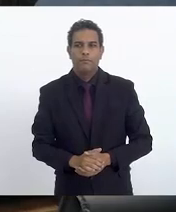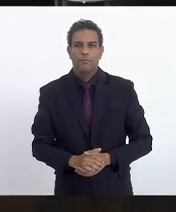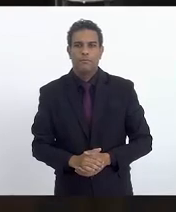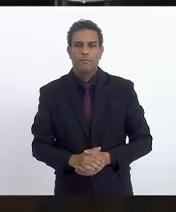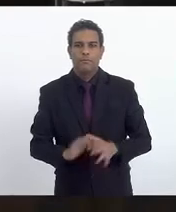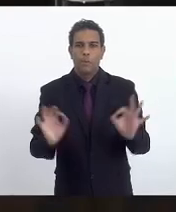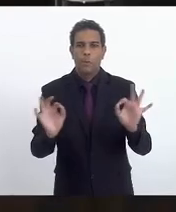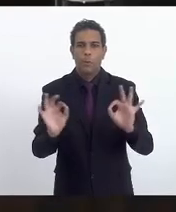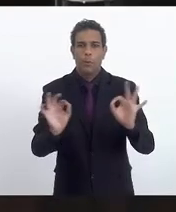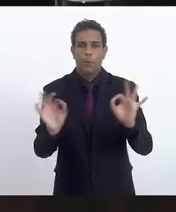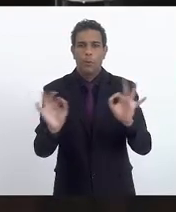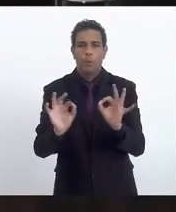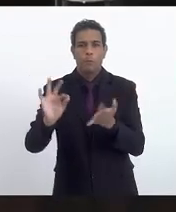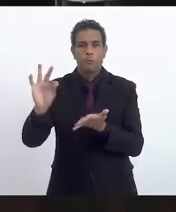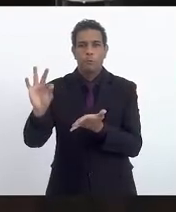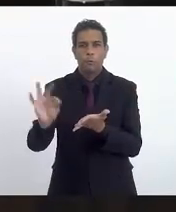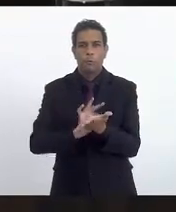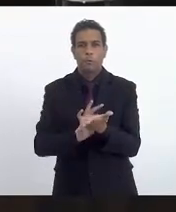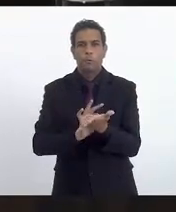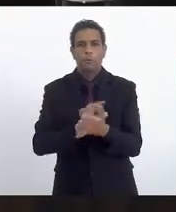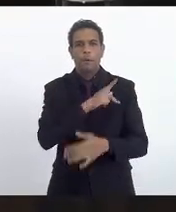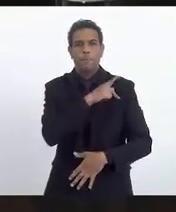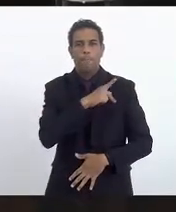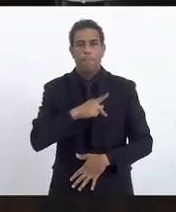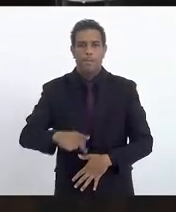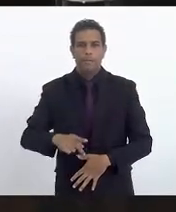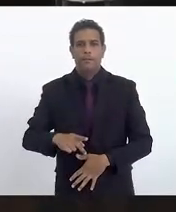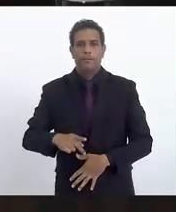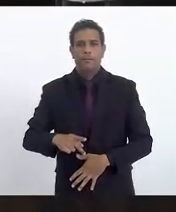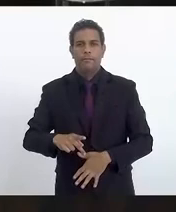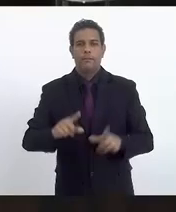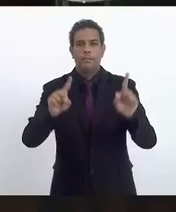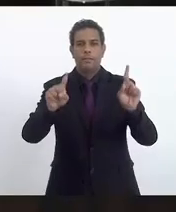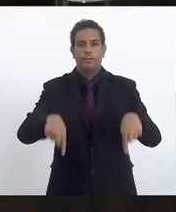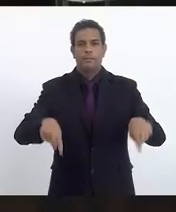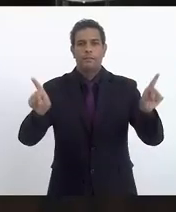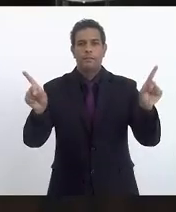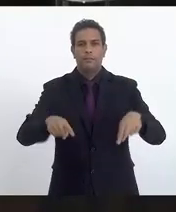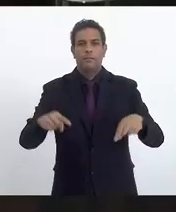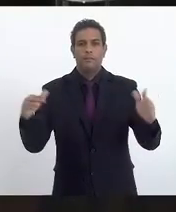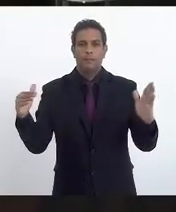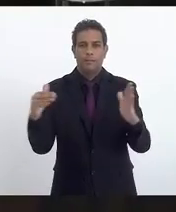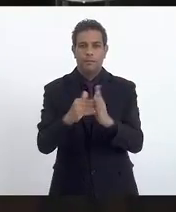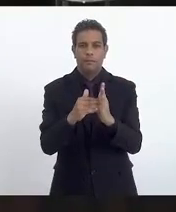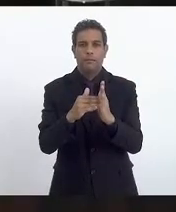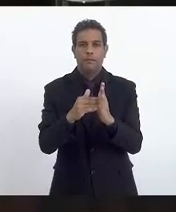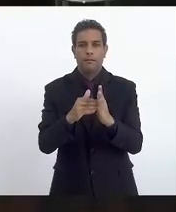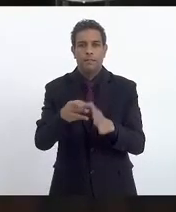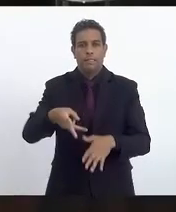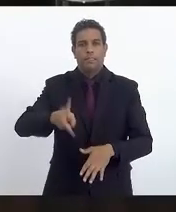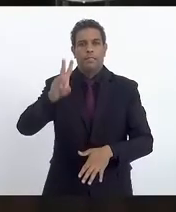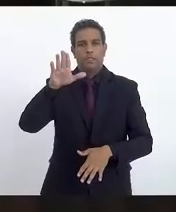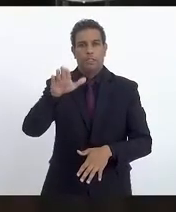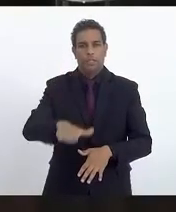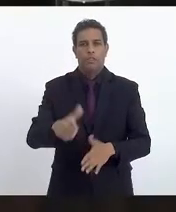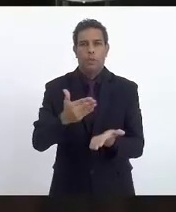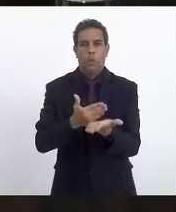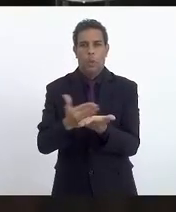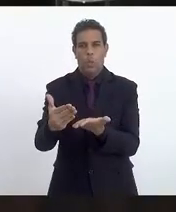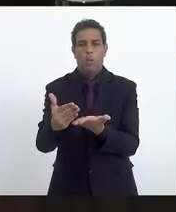e não havendo mais oradores escrito à presidência suspende os trabalhos até às 15horas